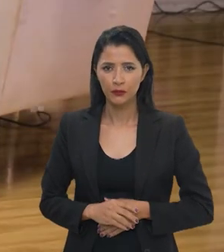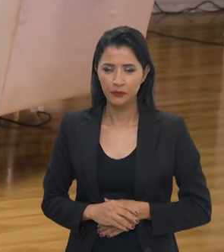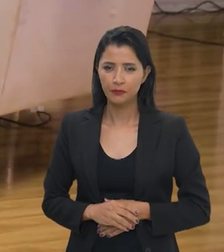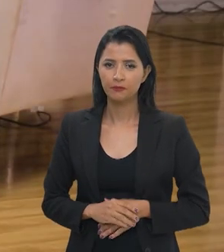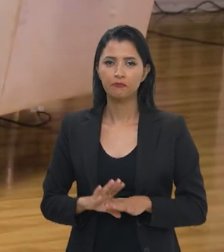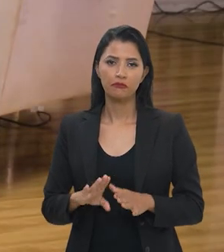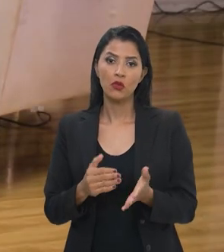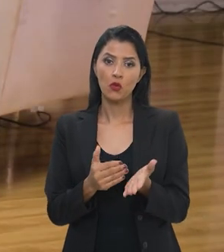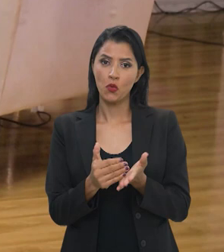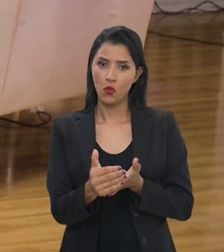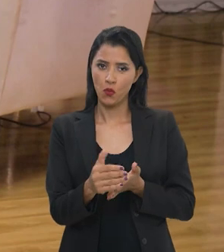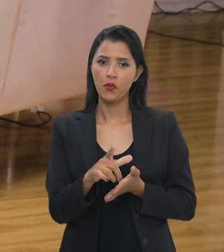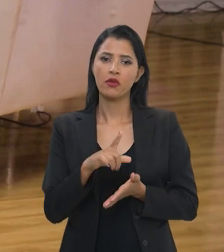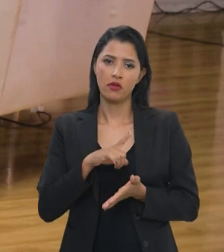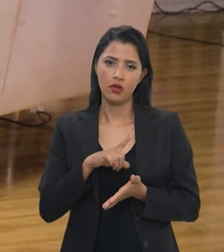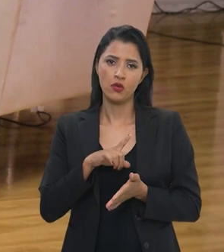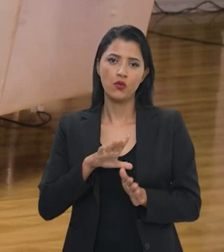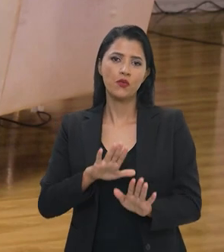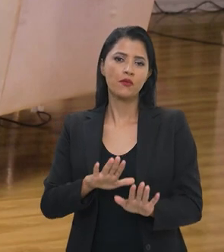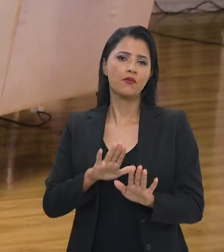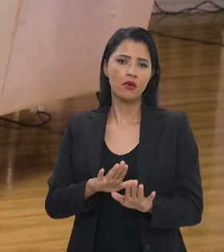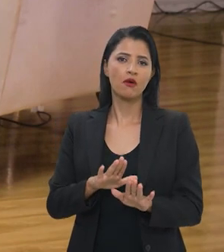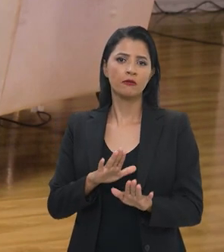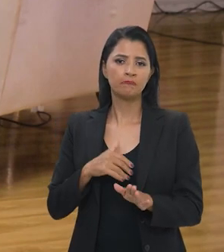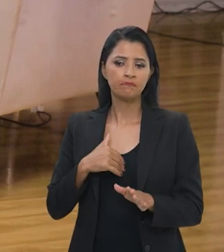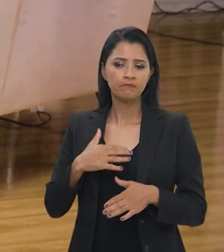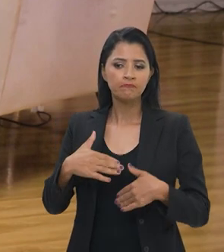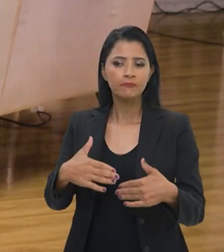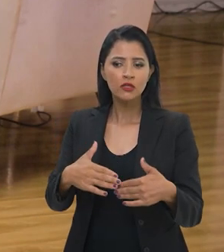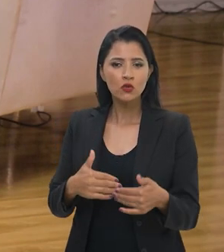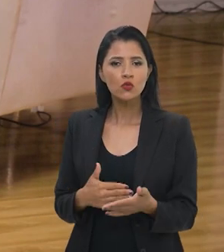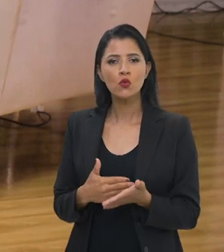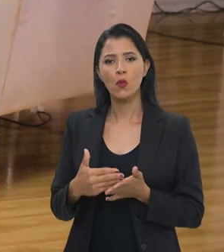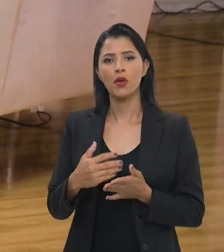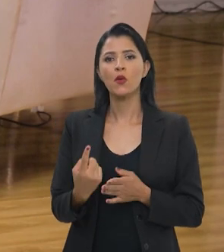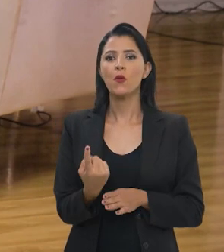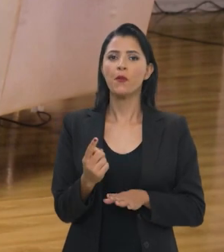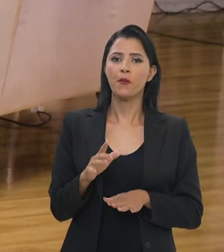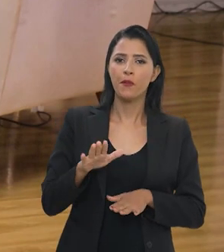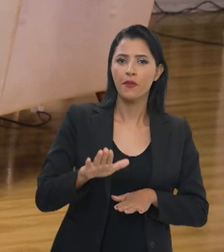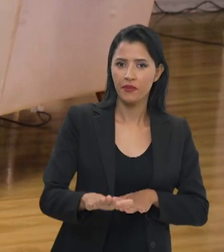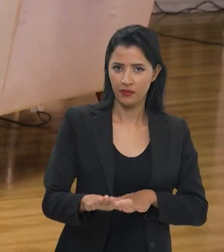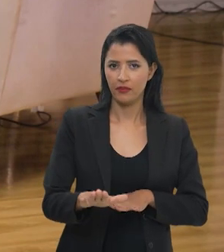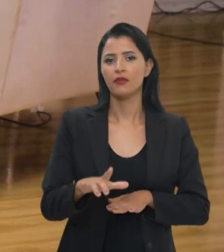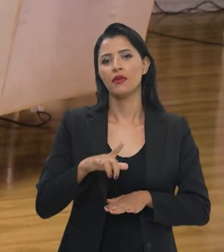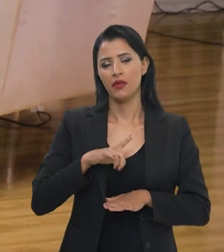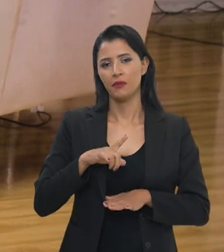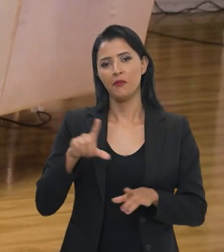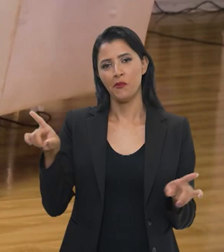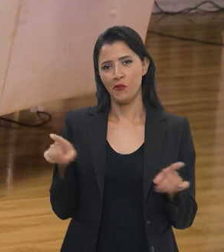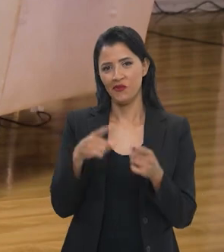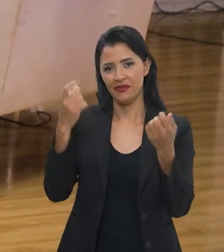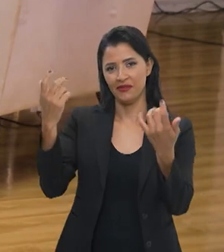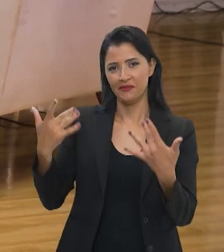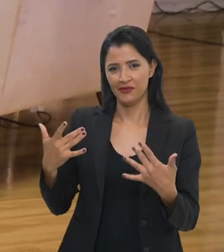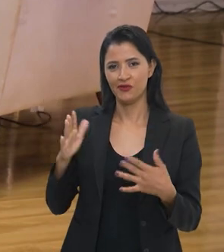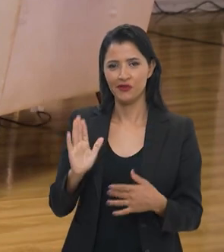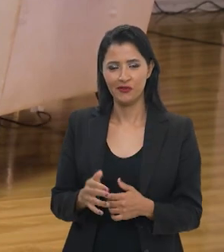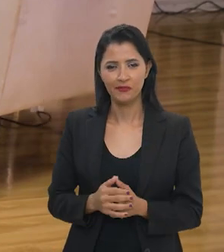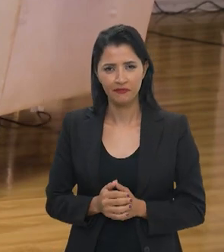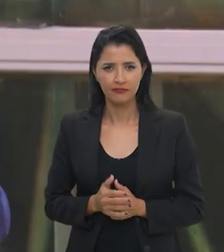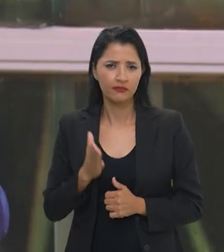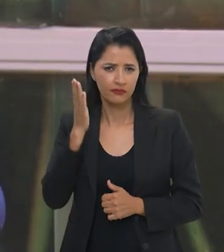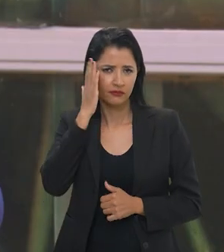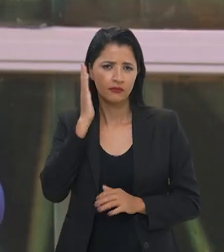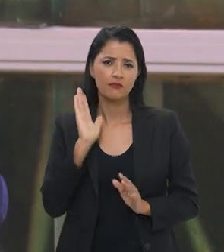período um começo mas toda caminhada começa com o primeiro passo né já diz a música